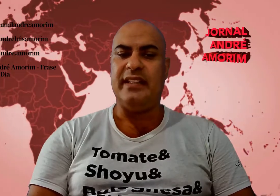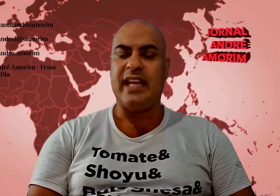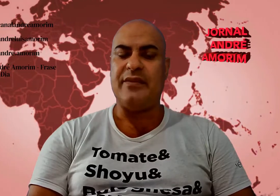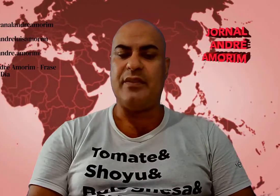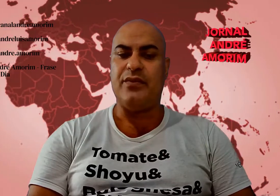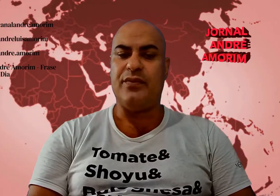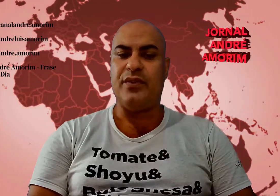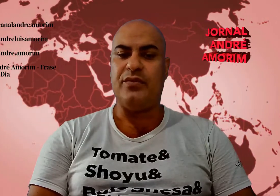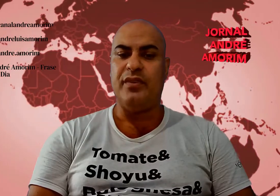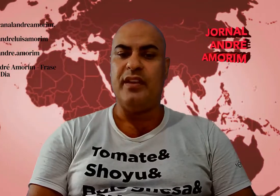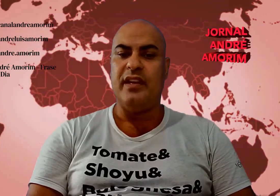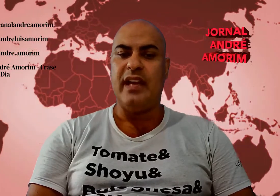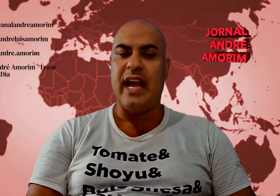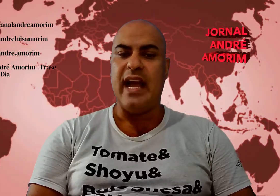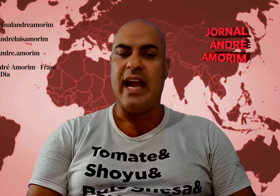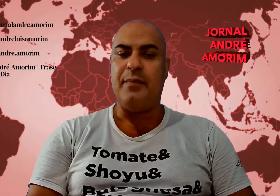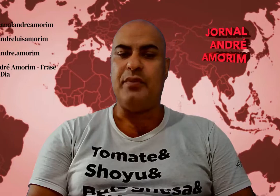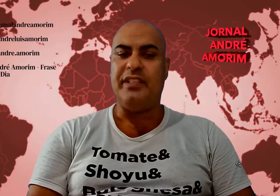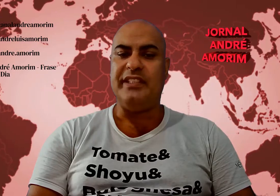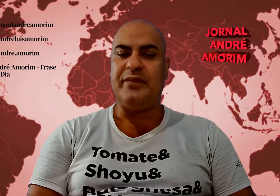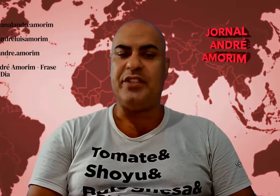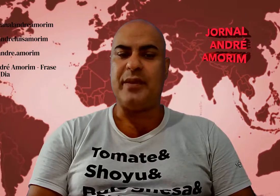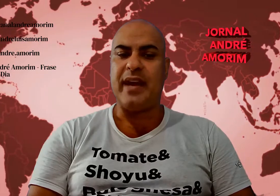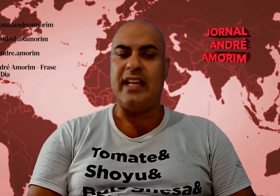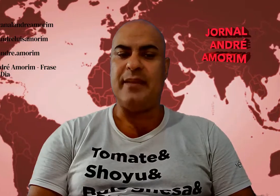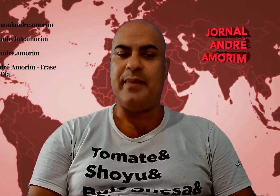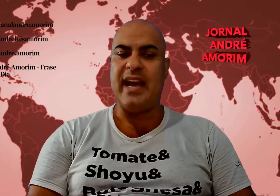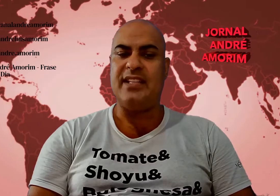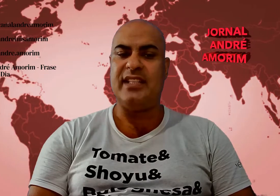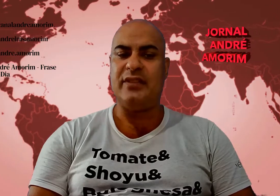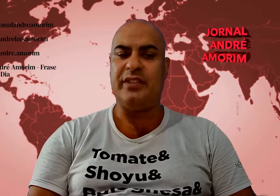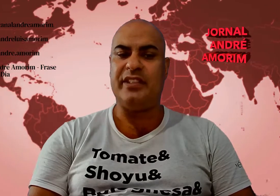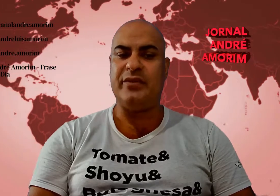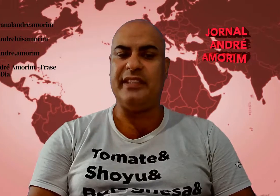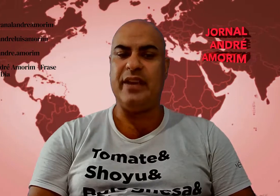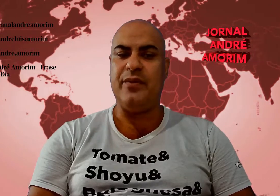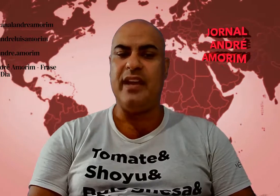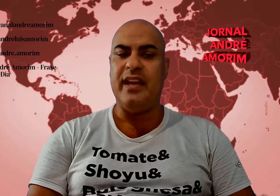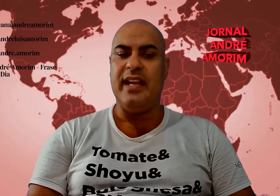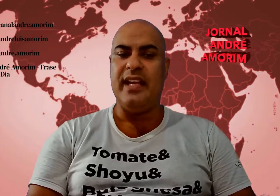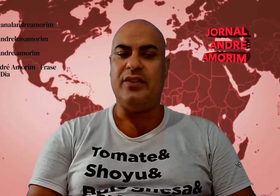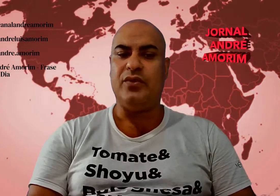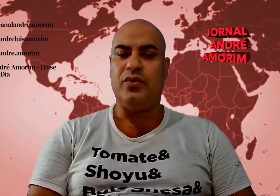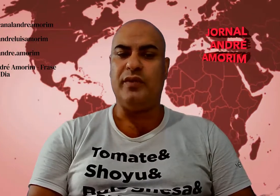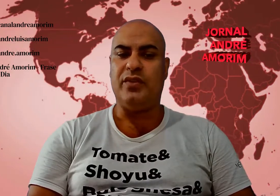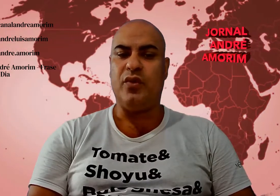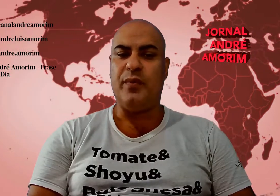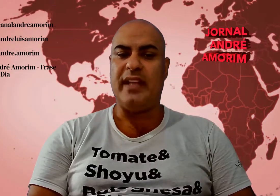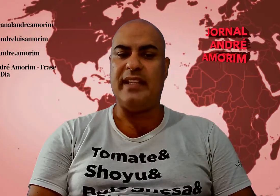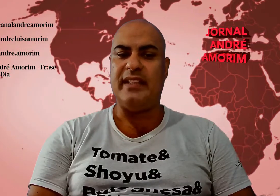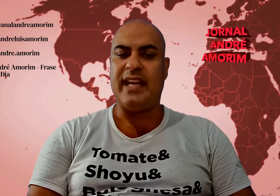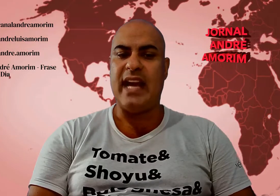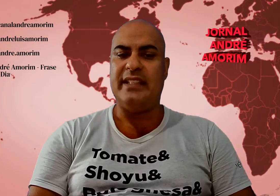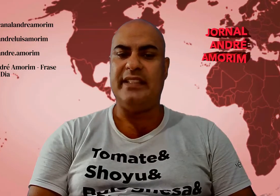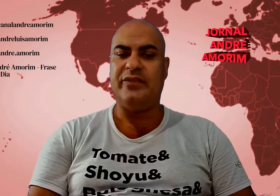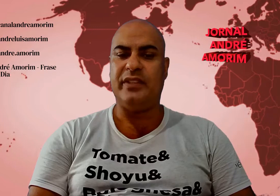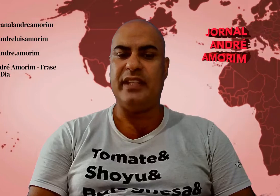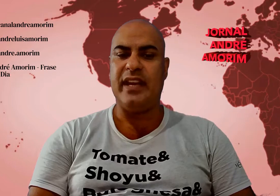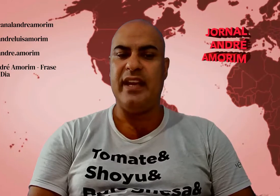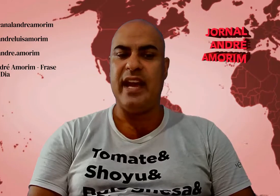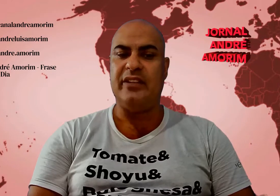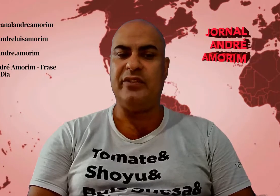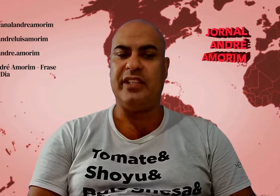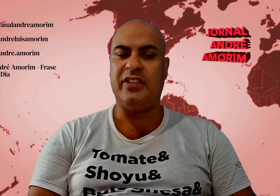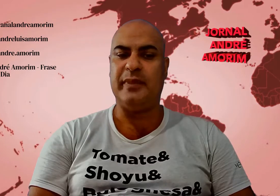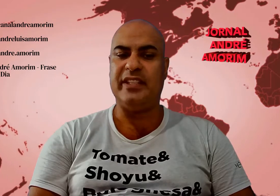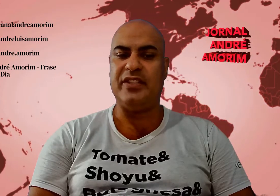times entraram em confronto. A polícia foi chamada e parte da torcida do Steaua entrou no metrô para tentar se